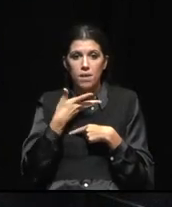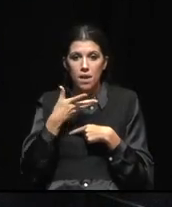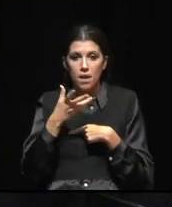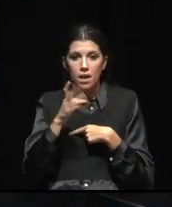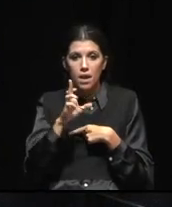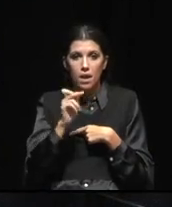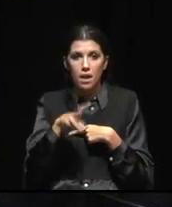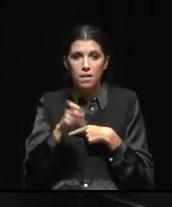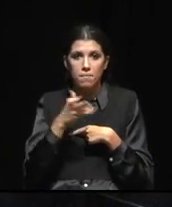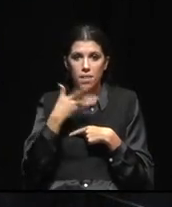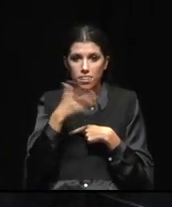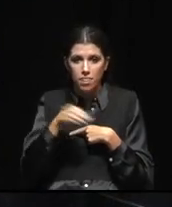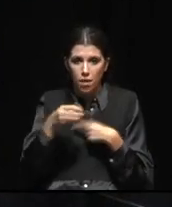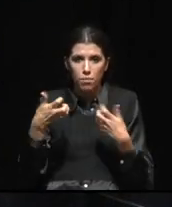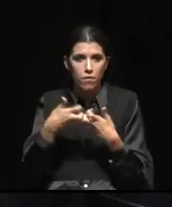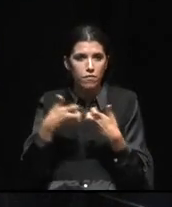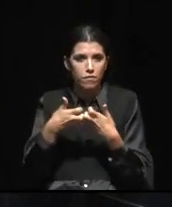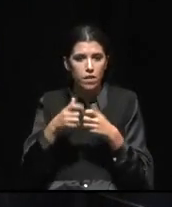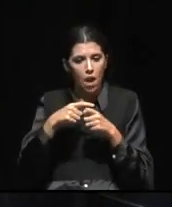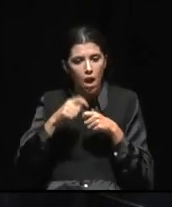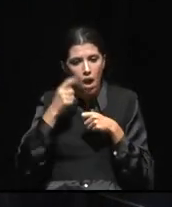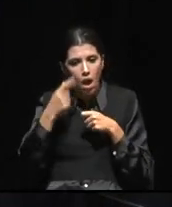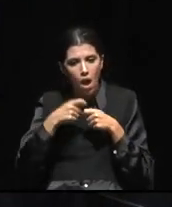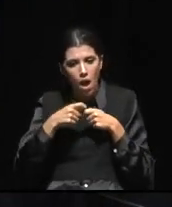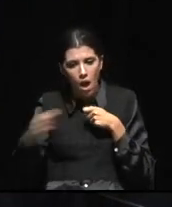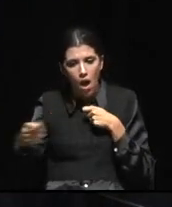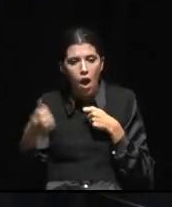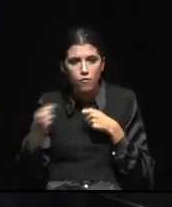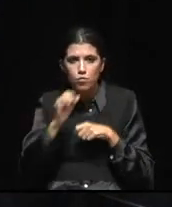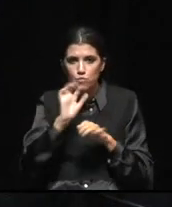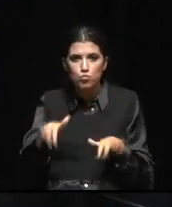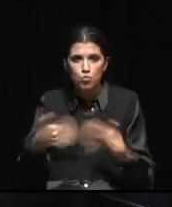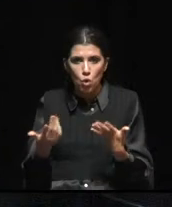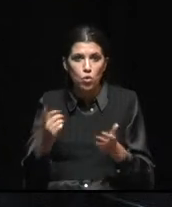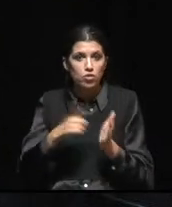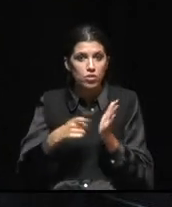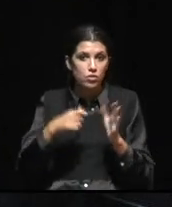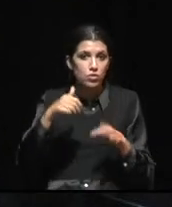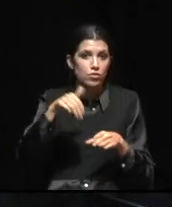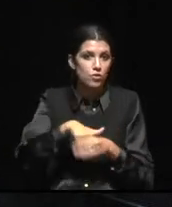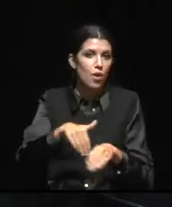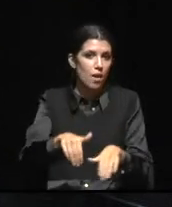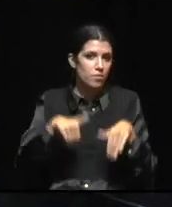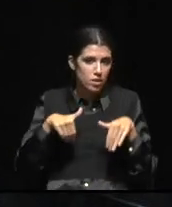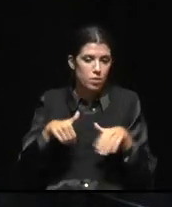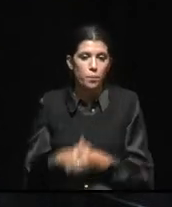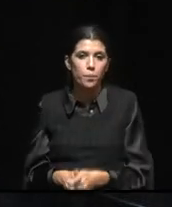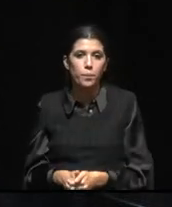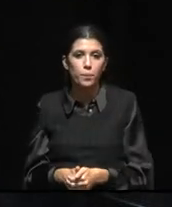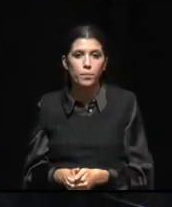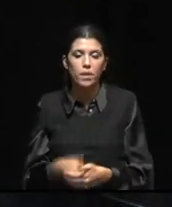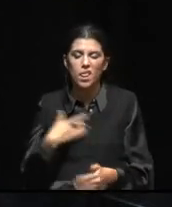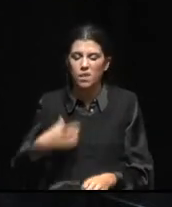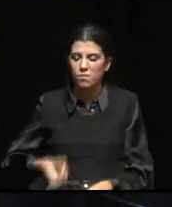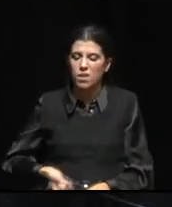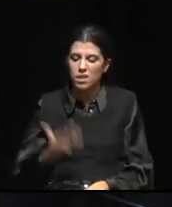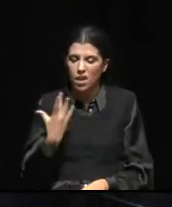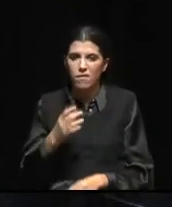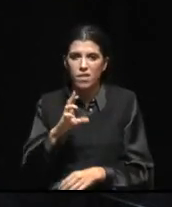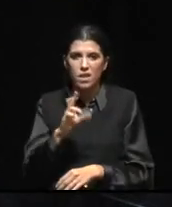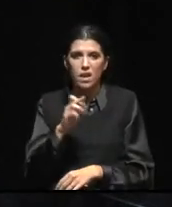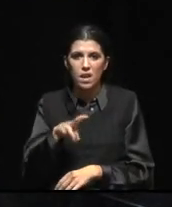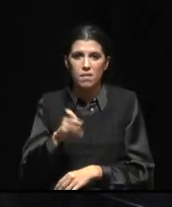durador e sustentável O que foi possível com a abstenção dos Estados Unidos é lamentável que tínhamos chegado ao fim do